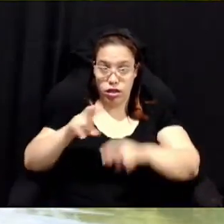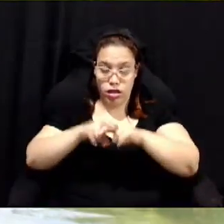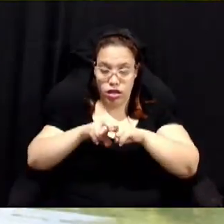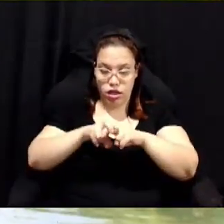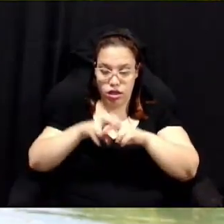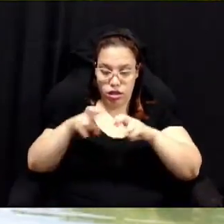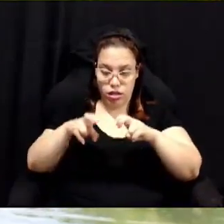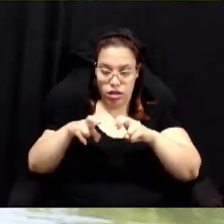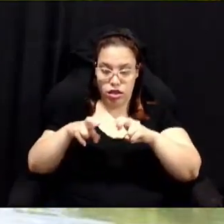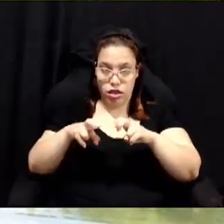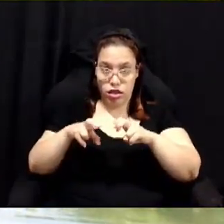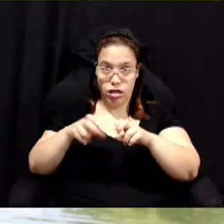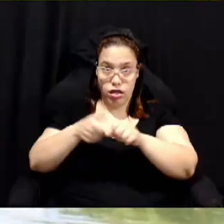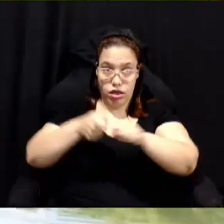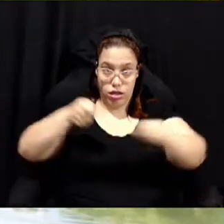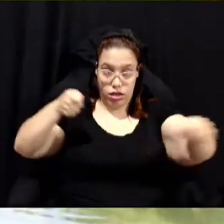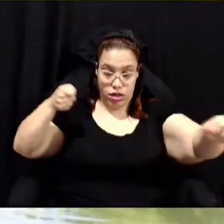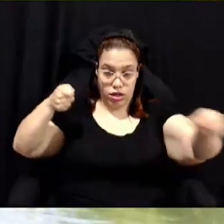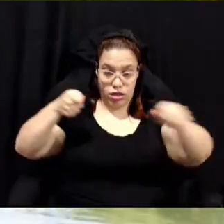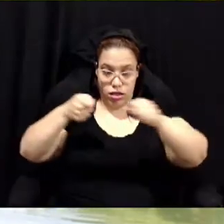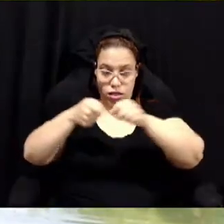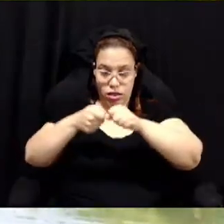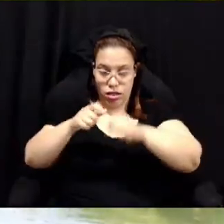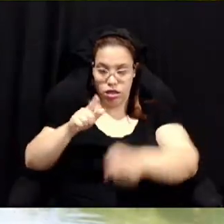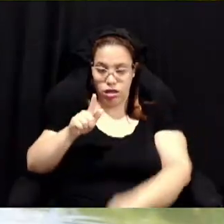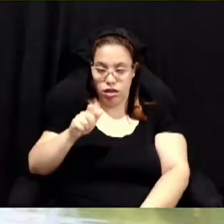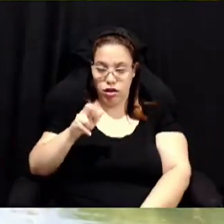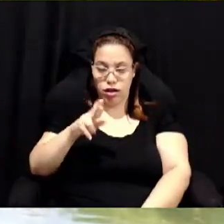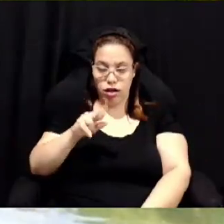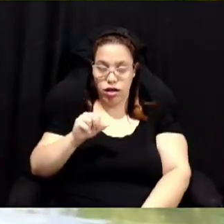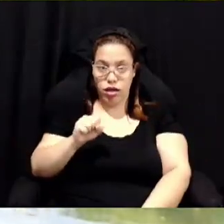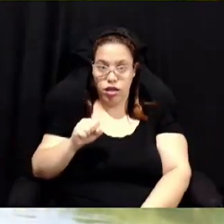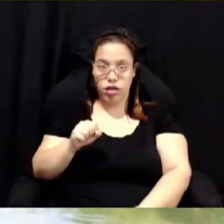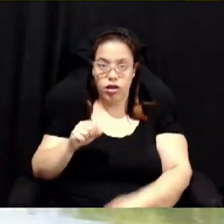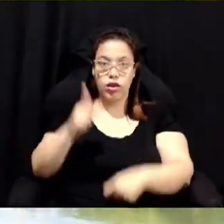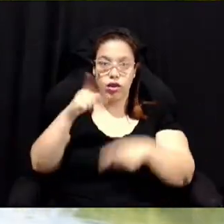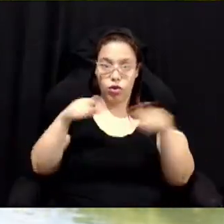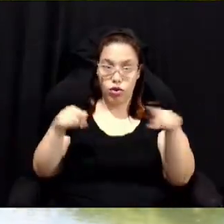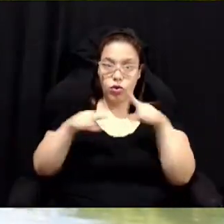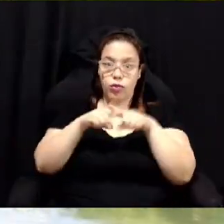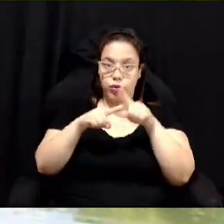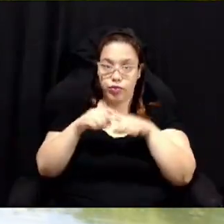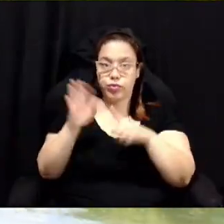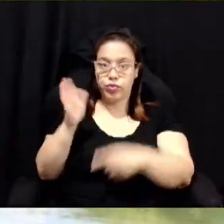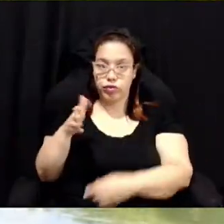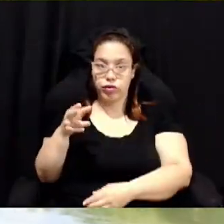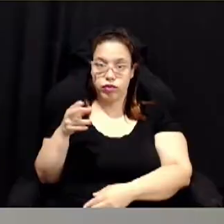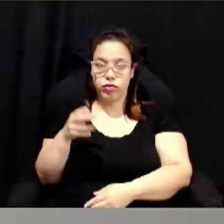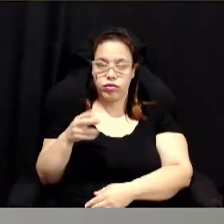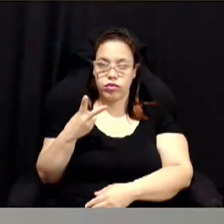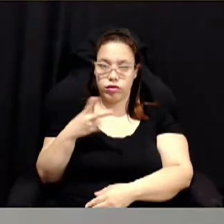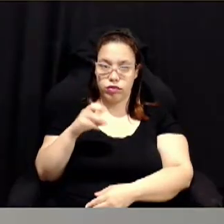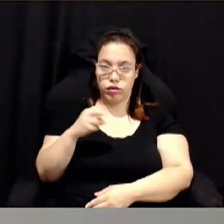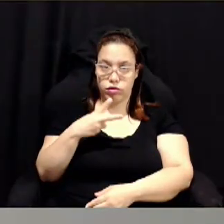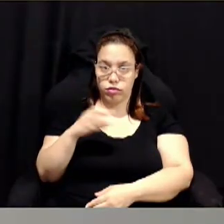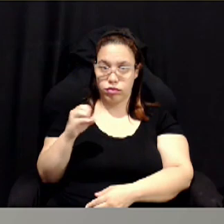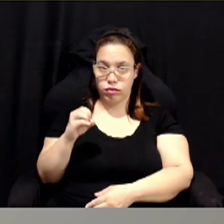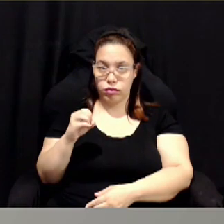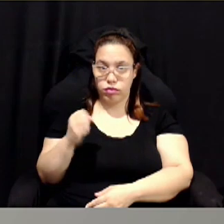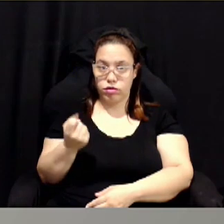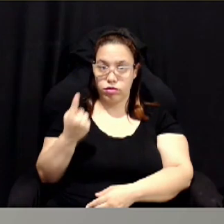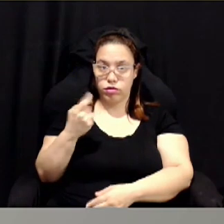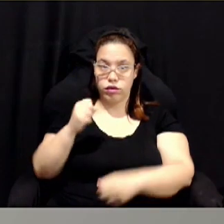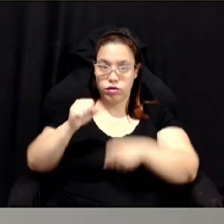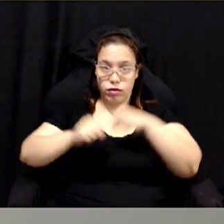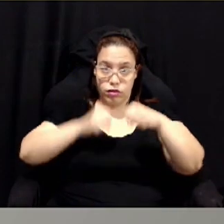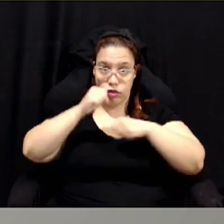a guia elástica e o arnês. Já participei de várias competições desde de 2020. A minha primeira corrida